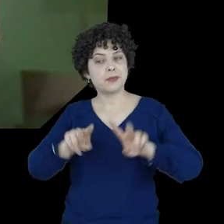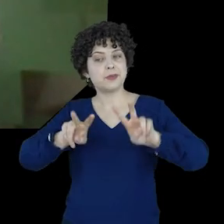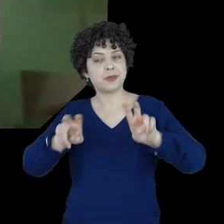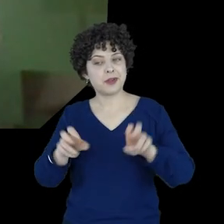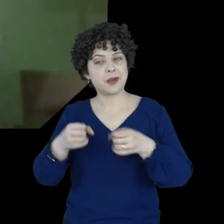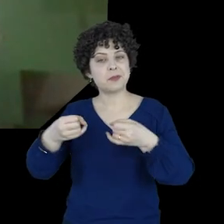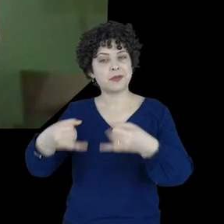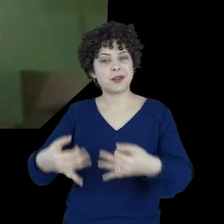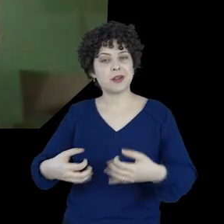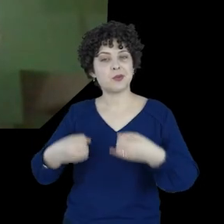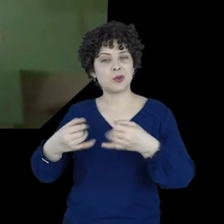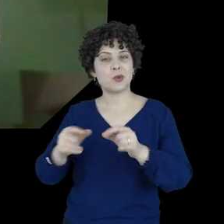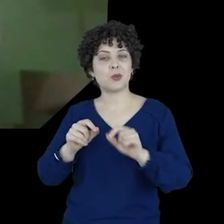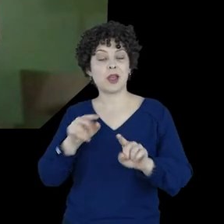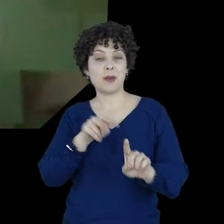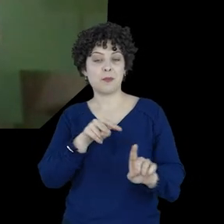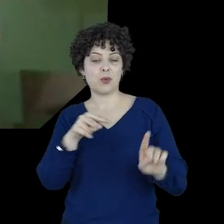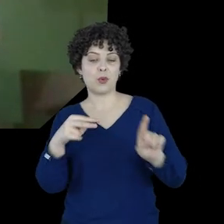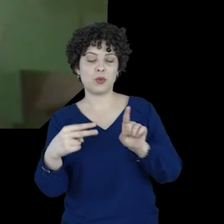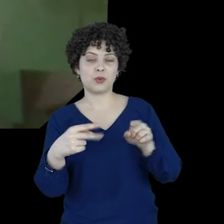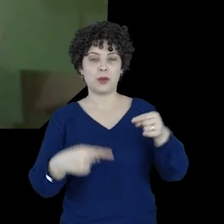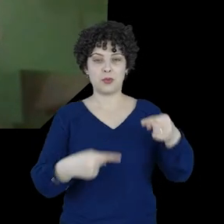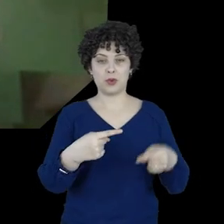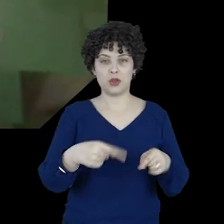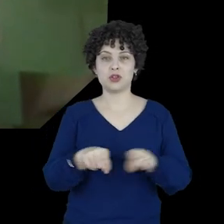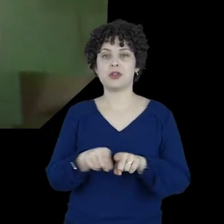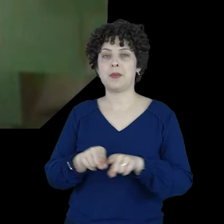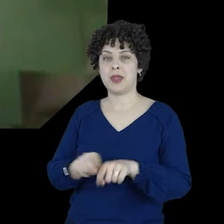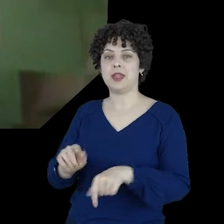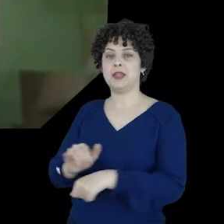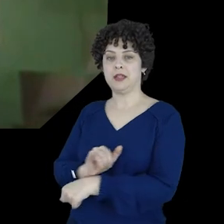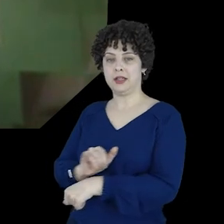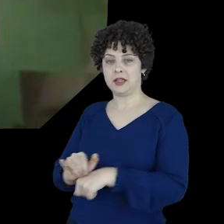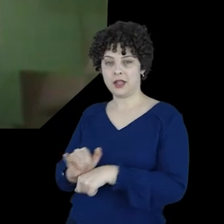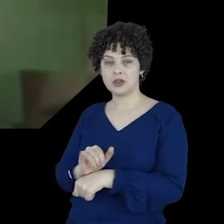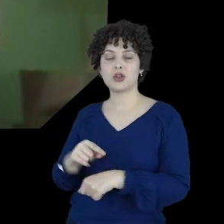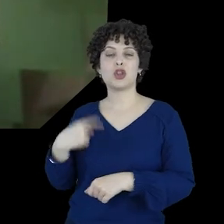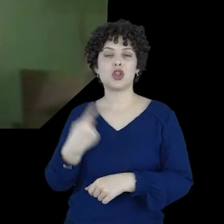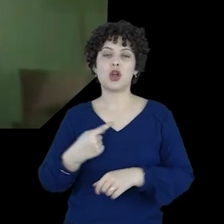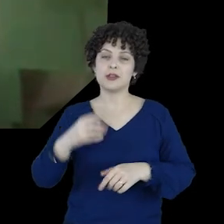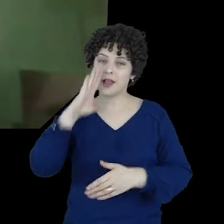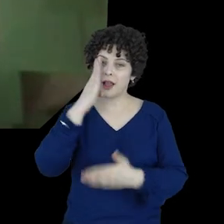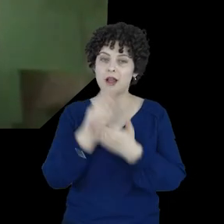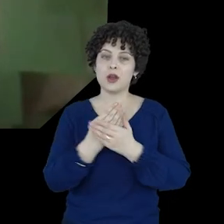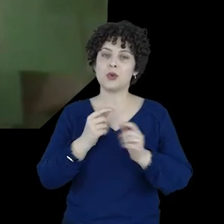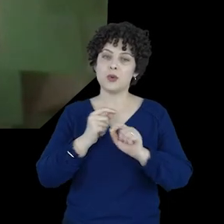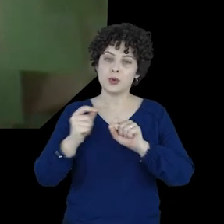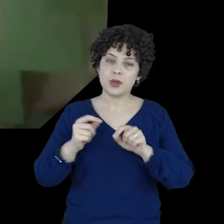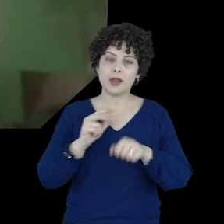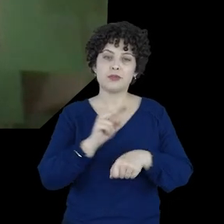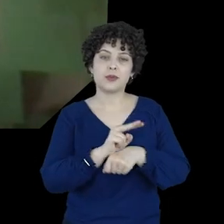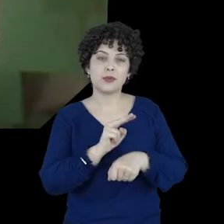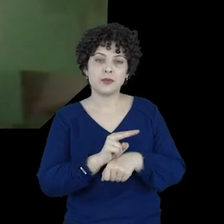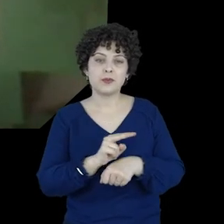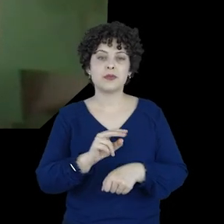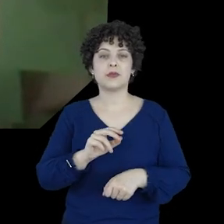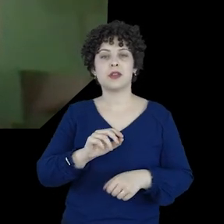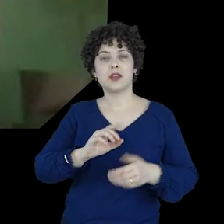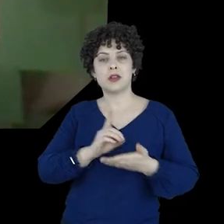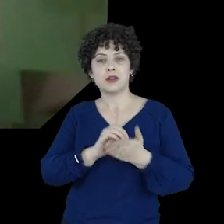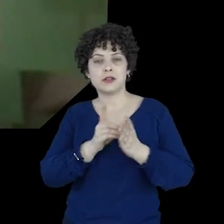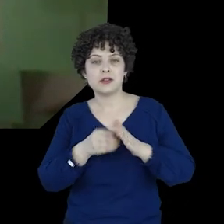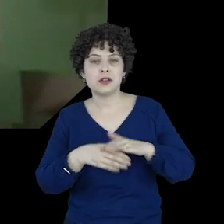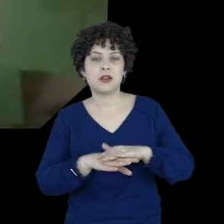Abordando também a questão do ponto de vista político e estratégico, também defendemos a iniciativa Savory by